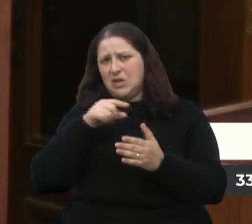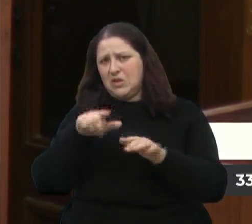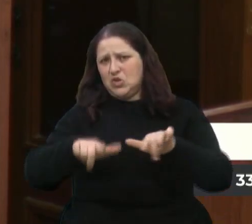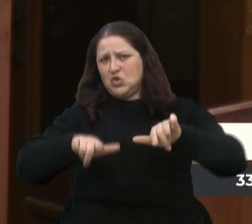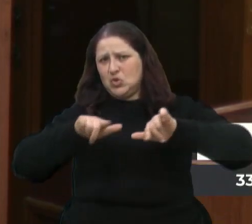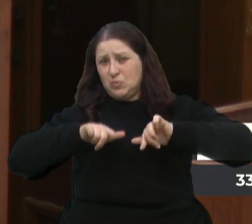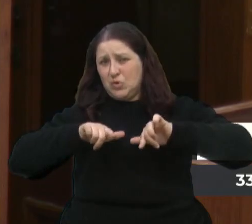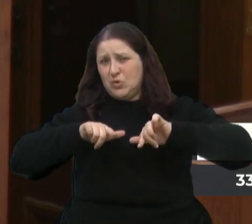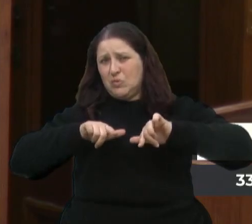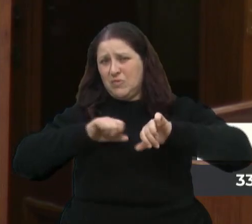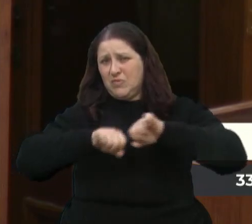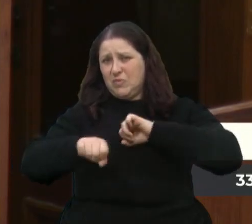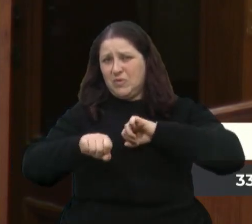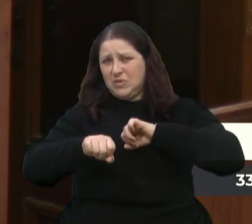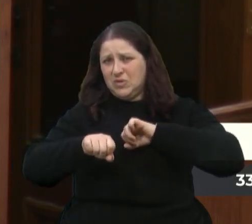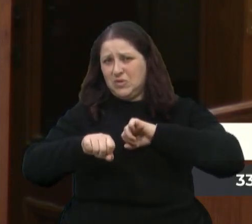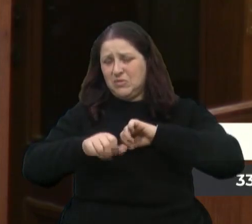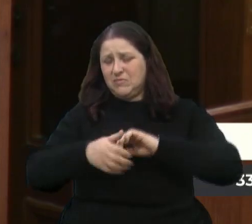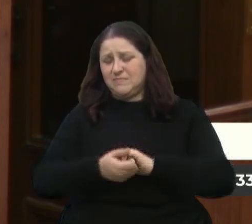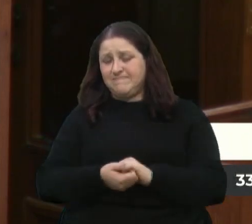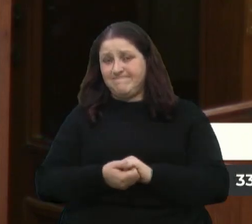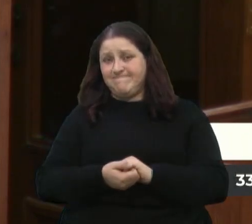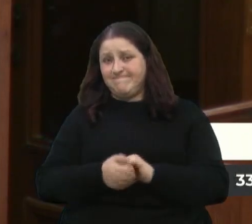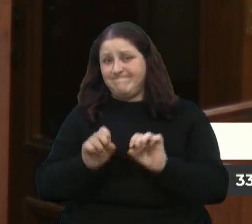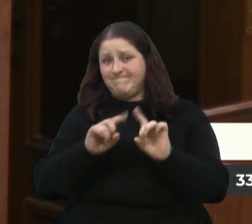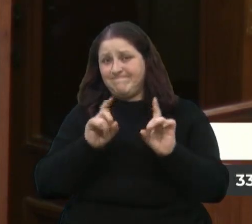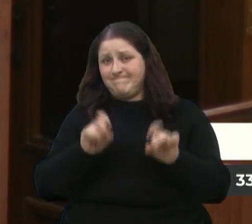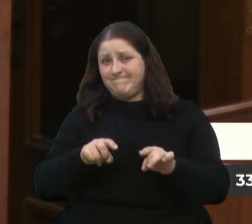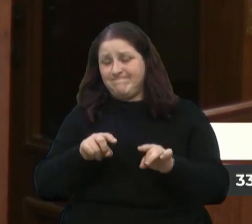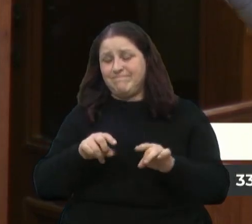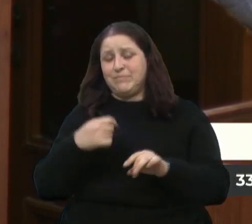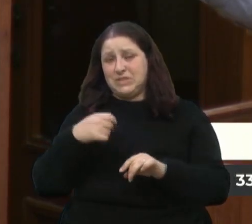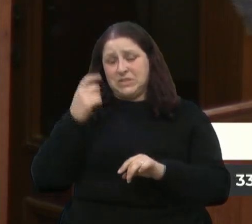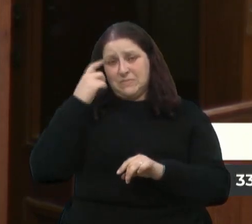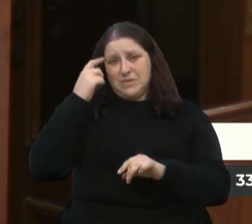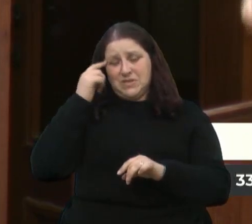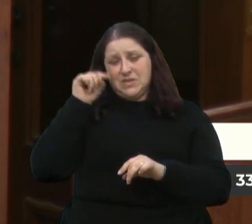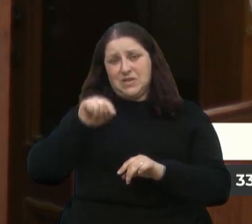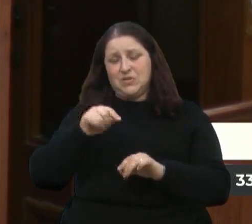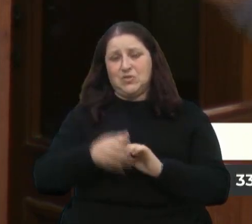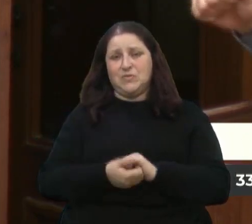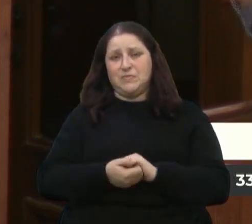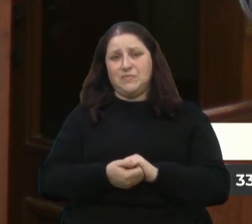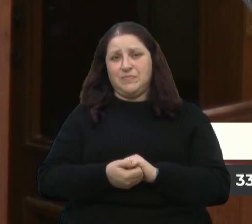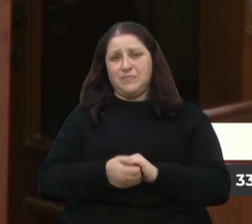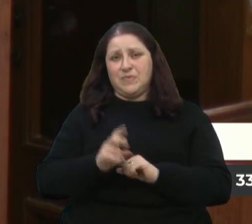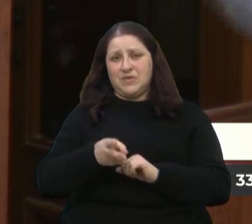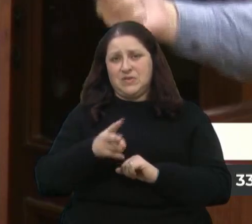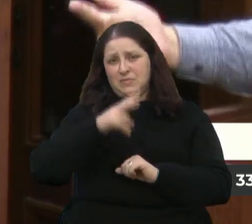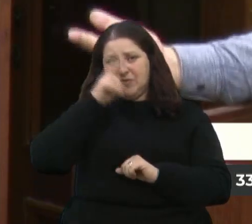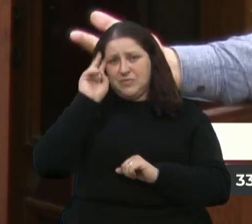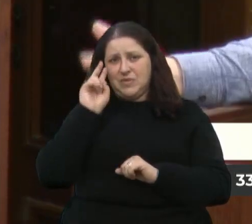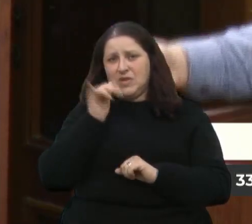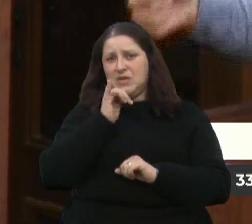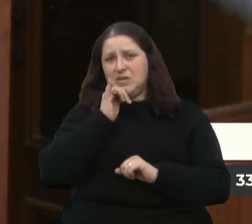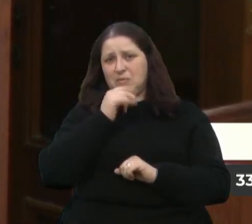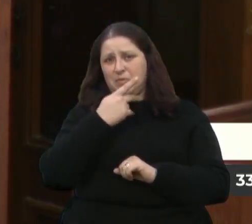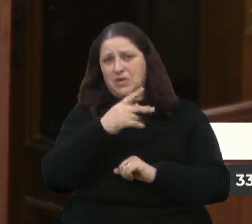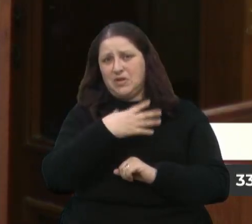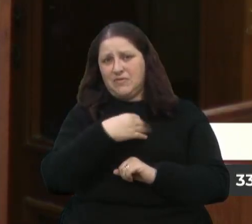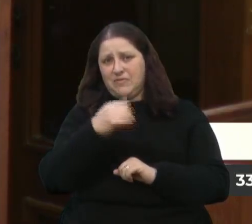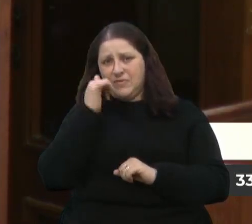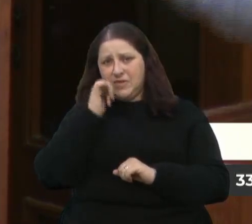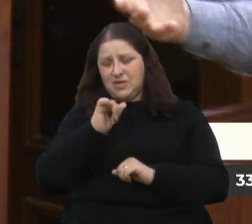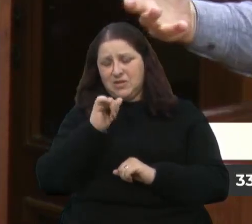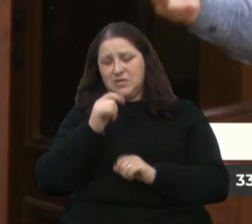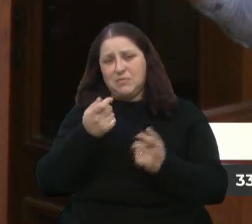diploma? Então, é uma reflexão que nós precisamos fazer. O vereador Velocino sempre cita o exemplo da filha e